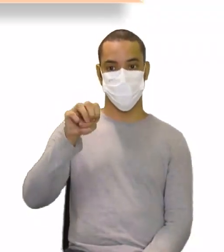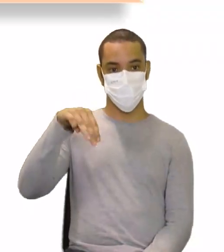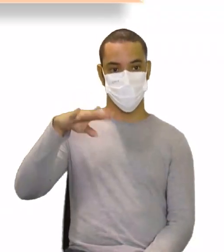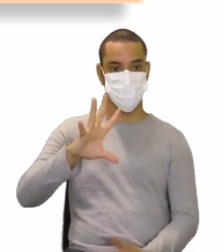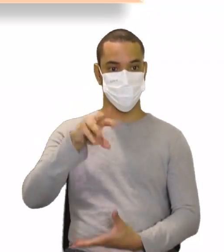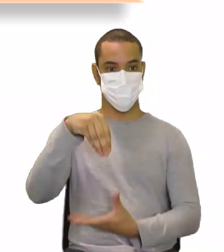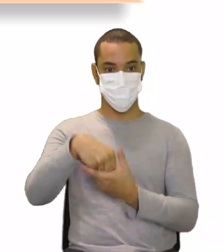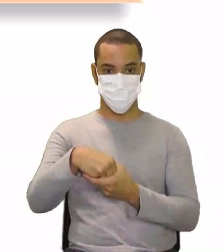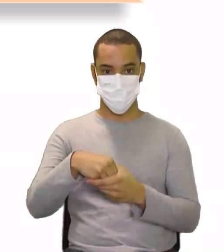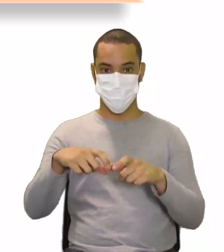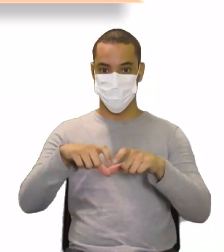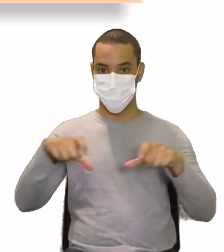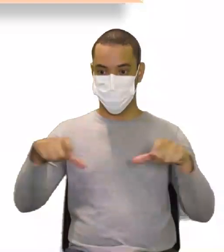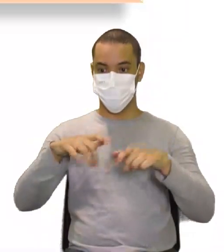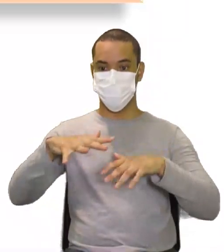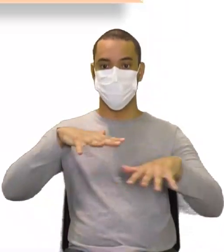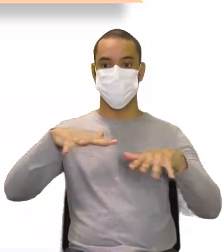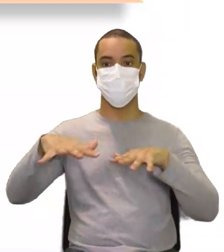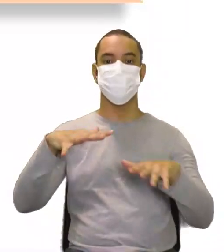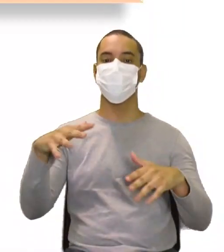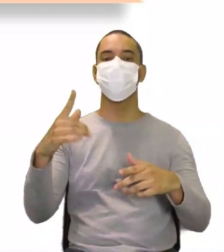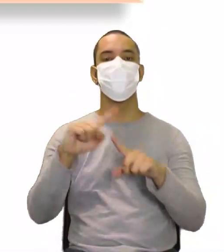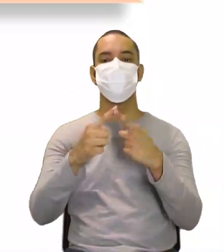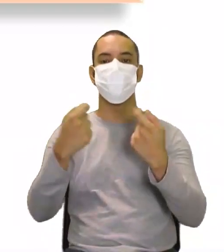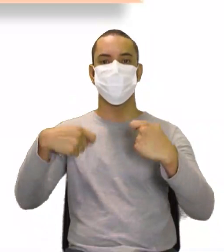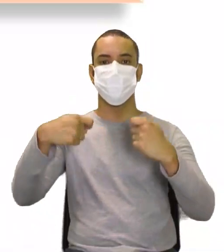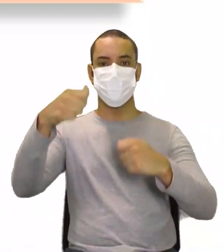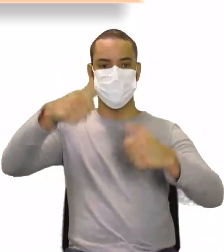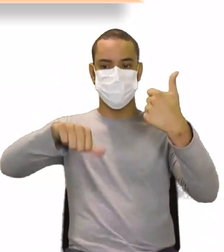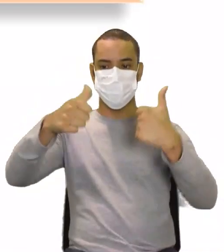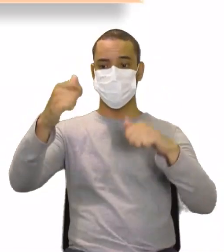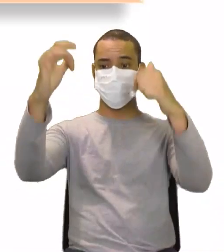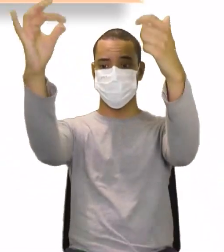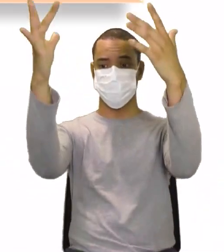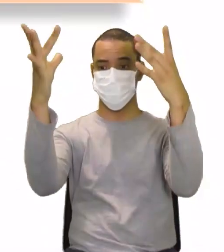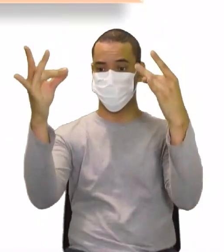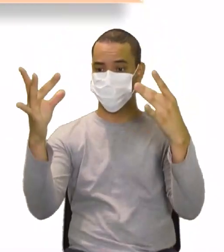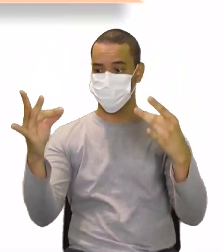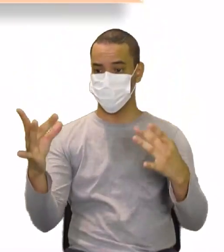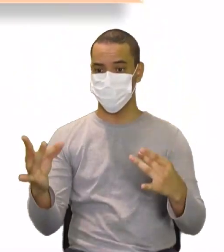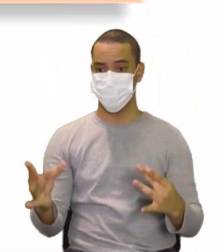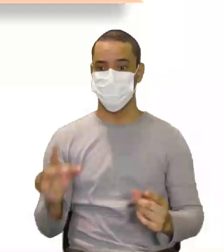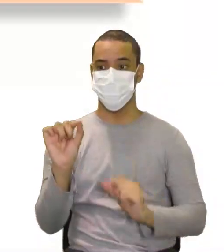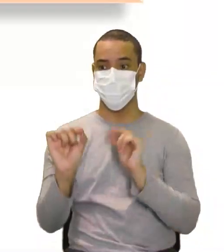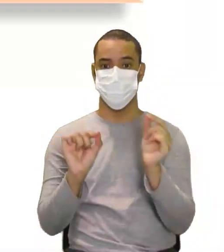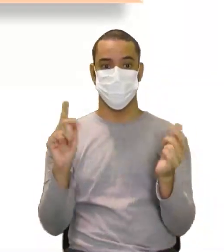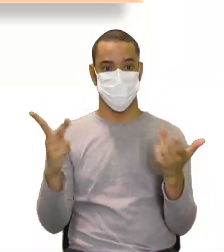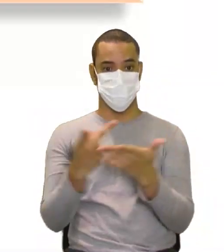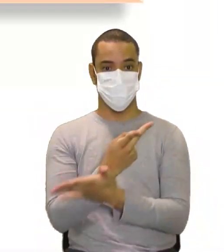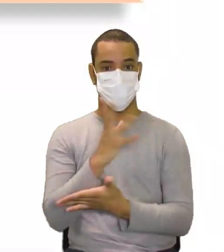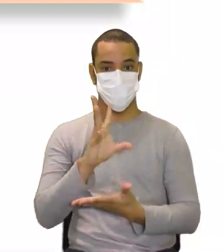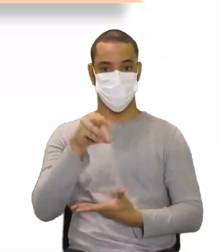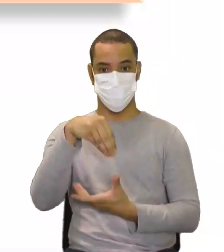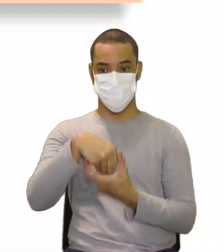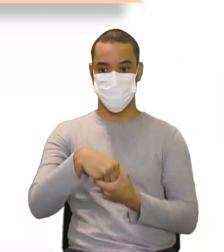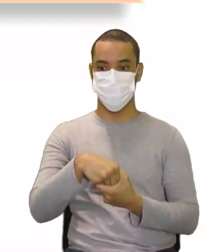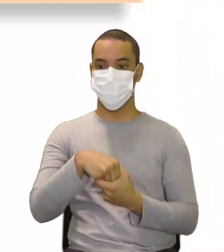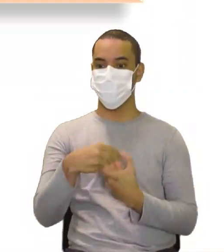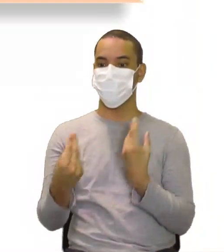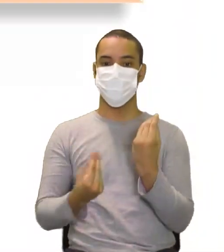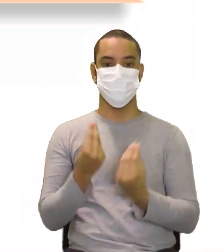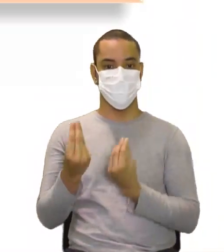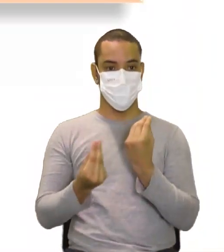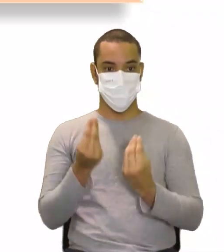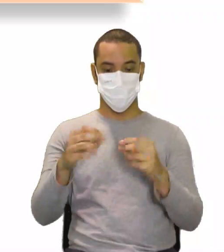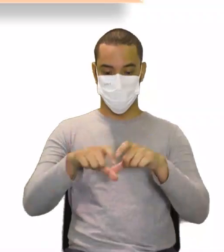em movimento, analisando mais detalhadamente o que acontece com um dos portadores de carga no interior